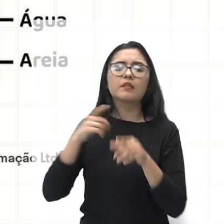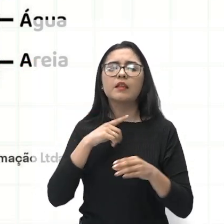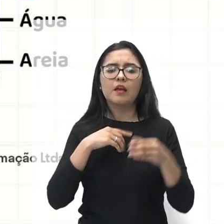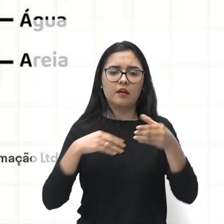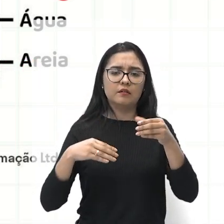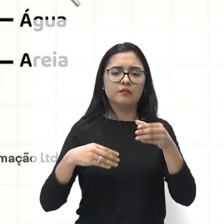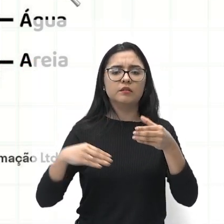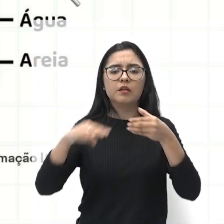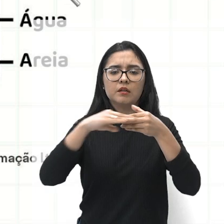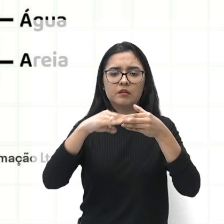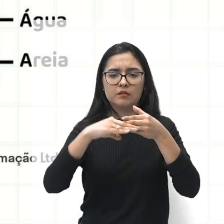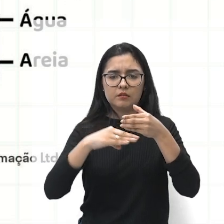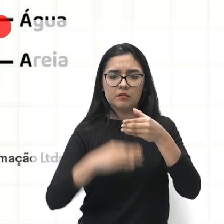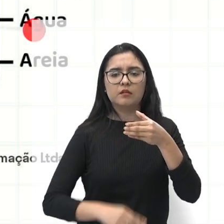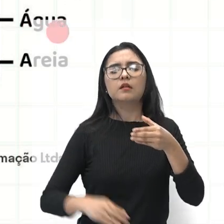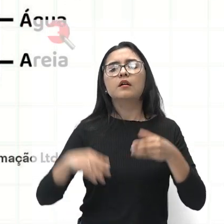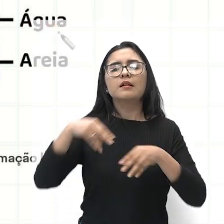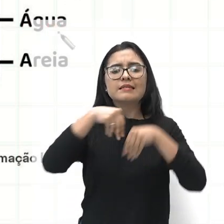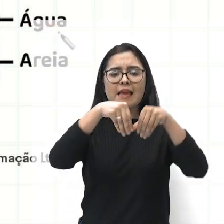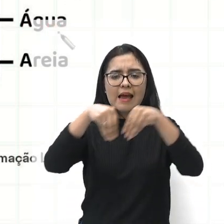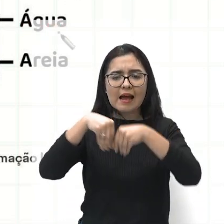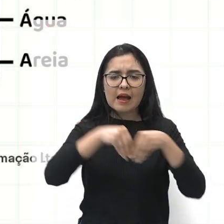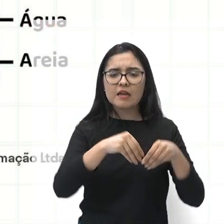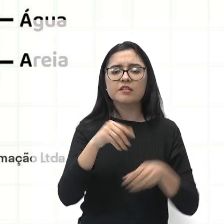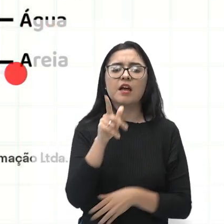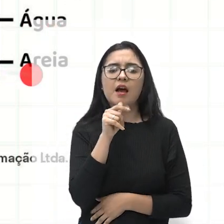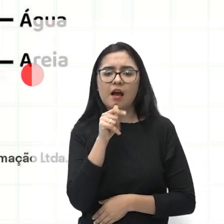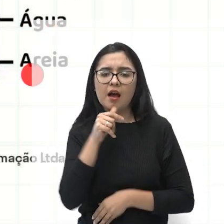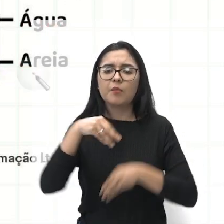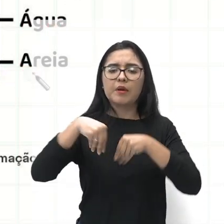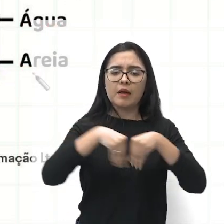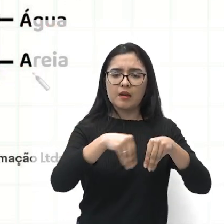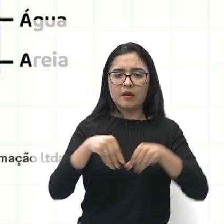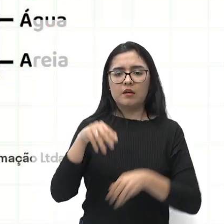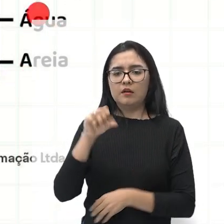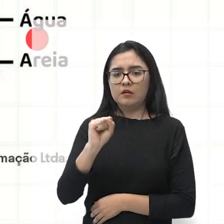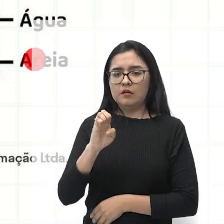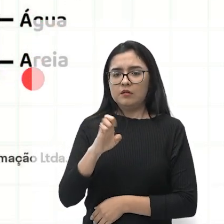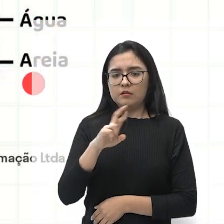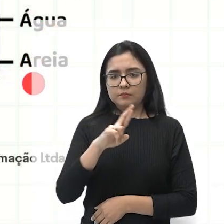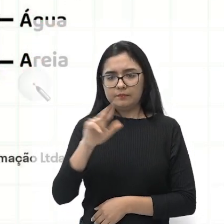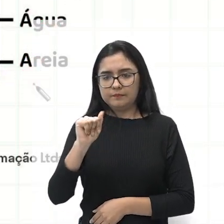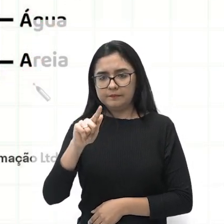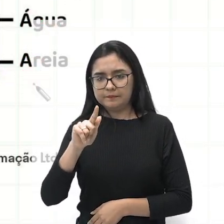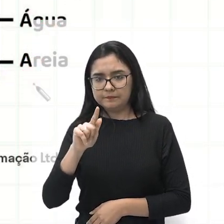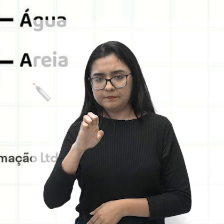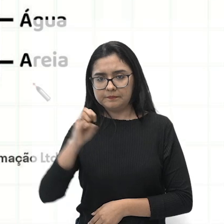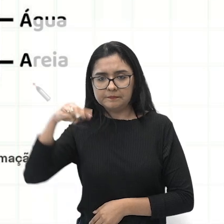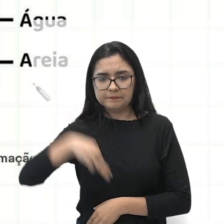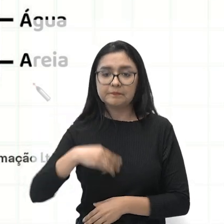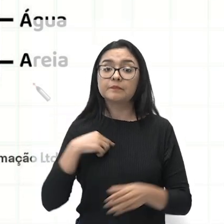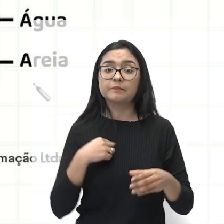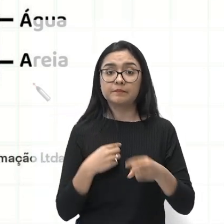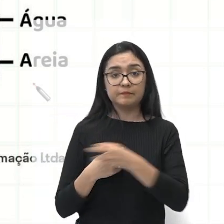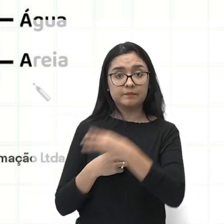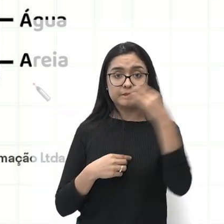temos serragem, água e areia. 3 elementos,